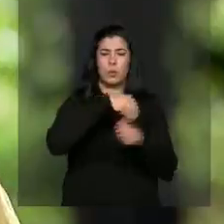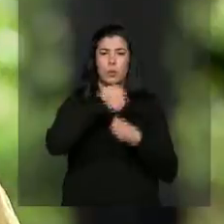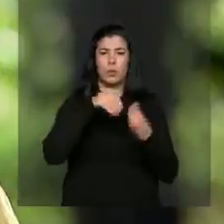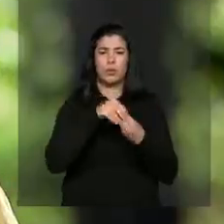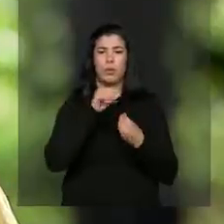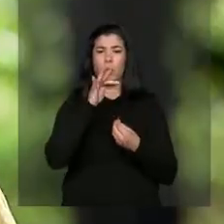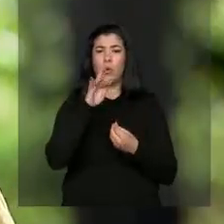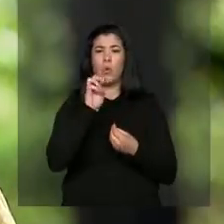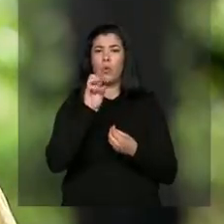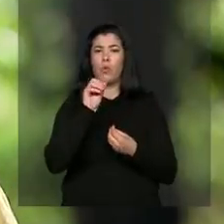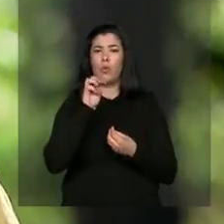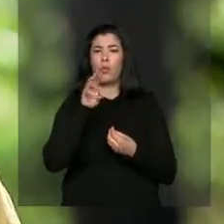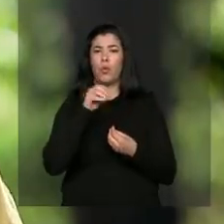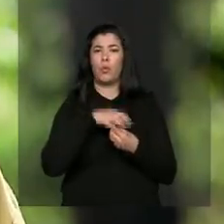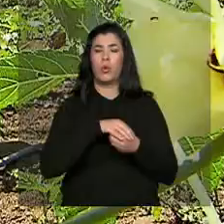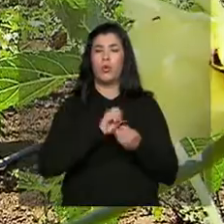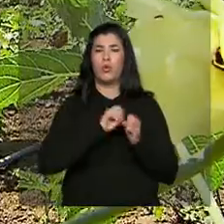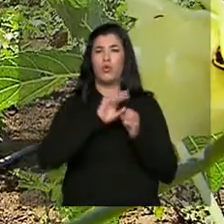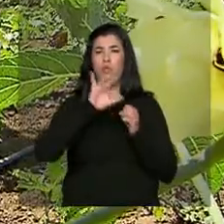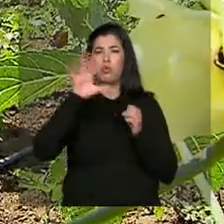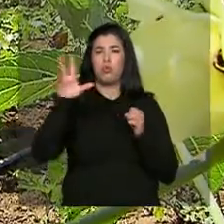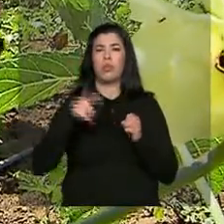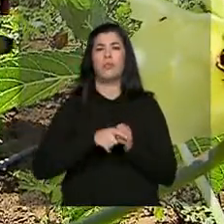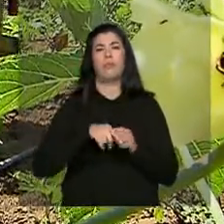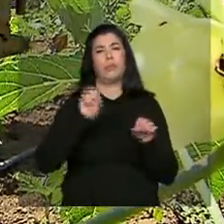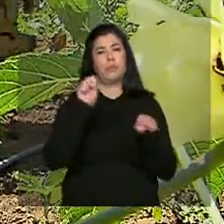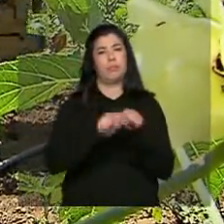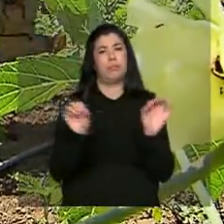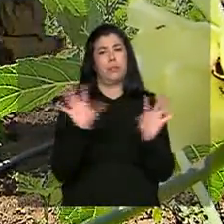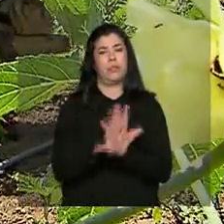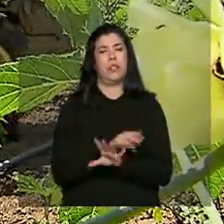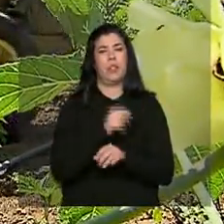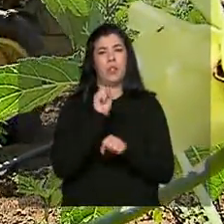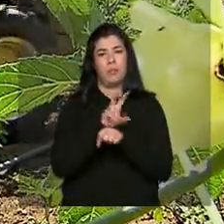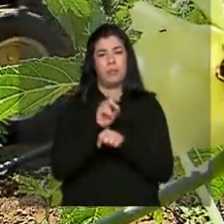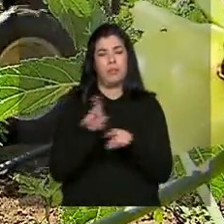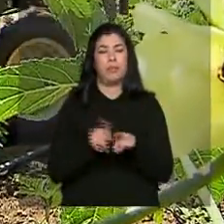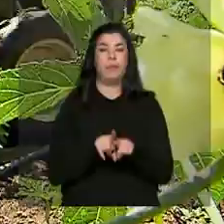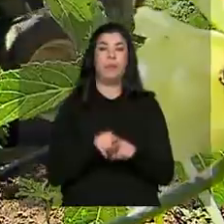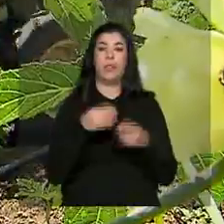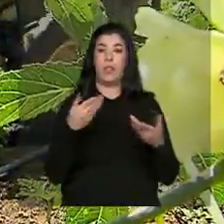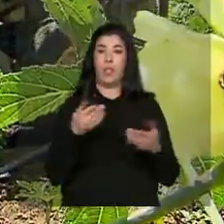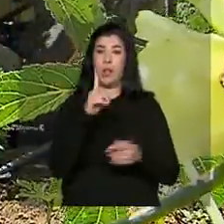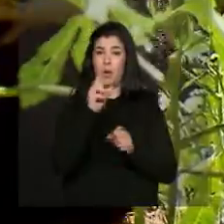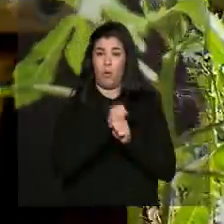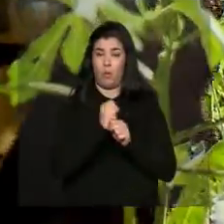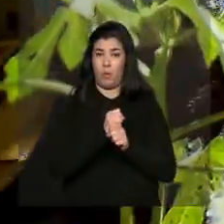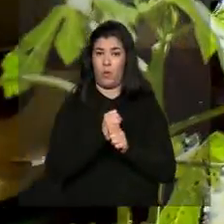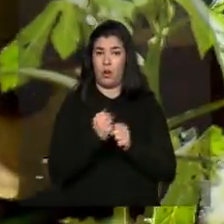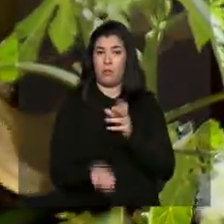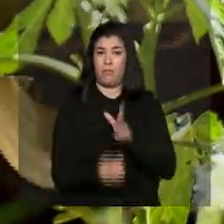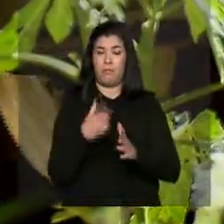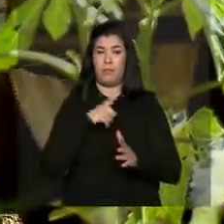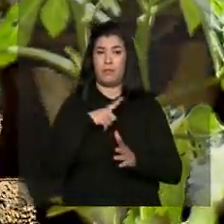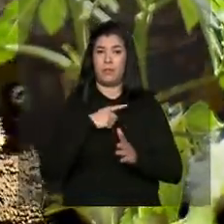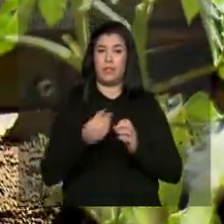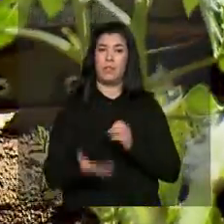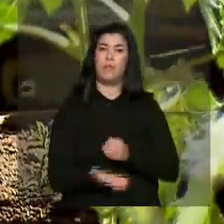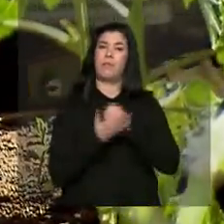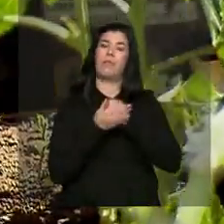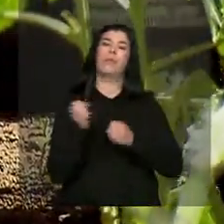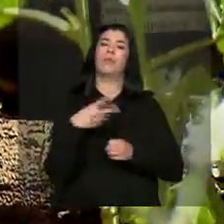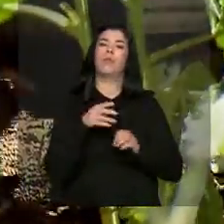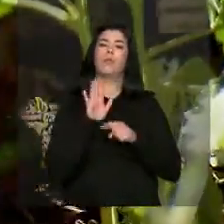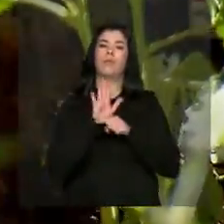o fumo, né? Nós usamos também o fumo. Há um ano, a produção do seu Pereira ganhou novo fôlego. Com apoio da empresa de